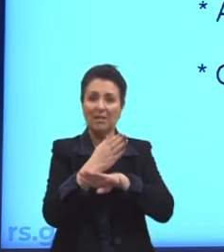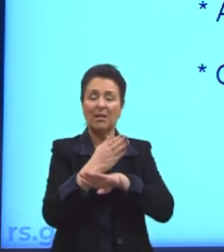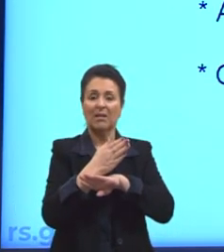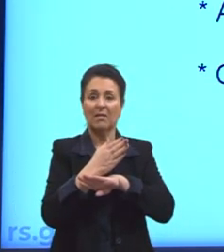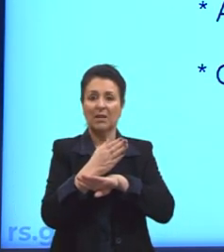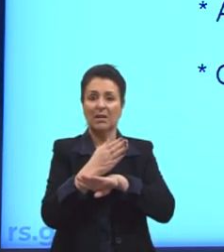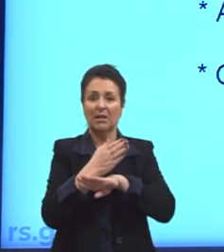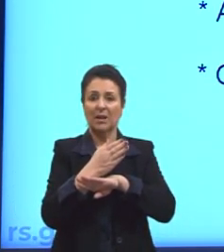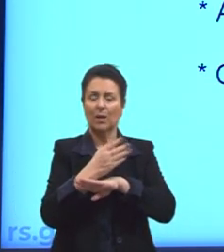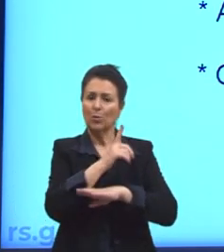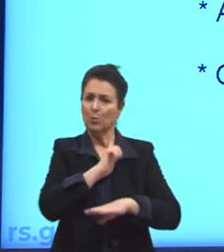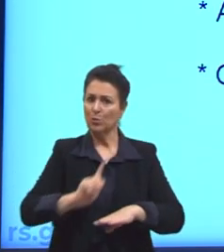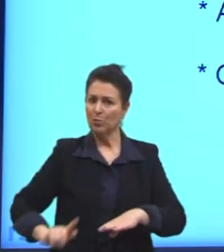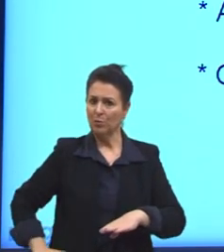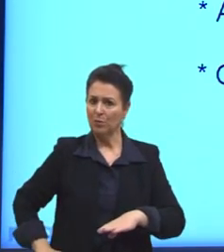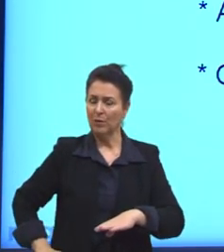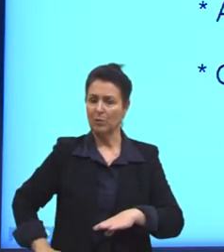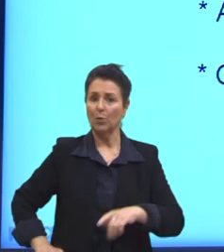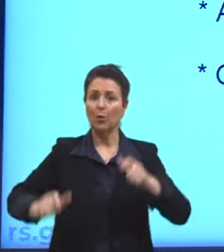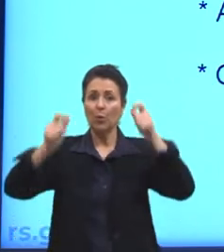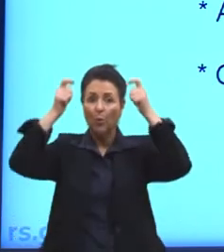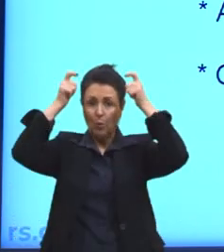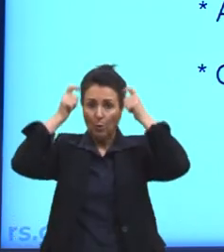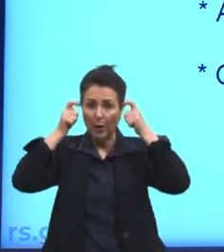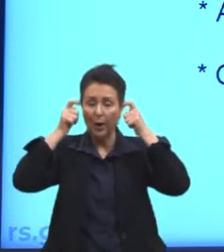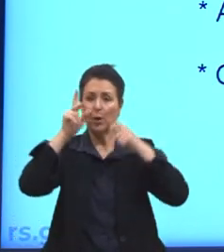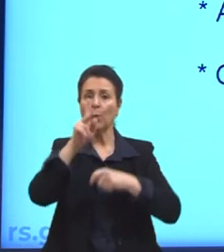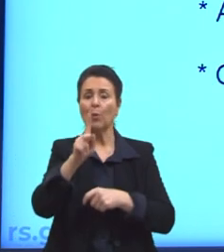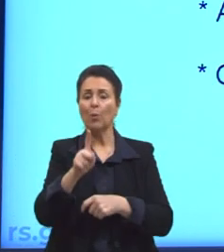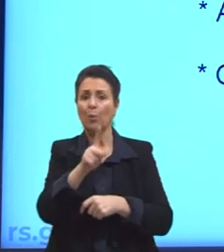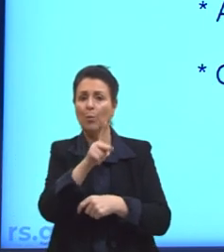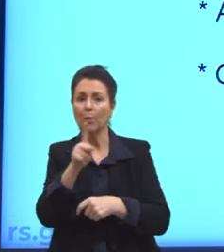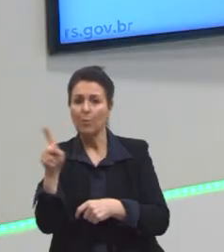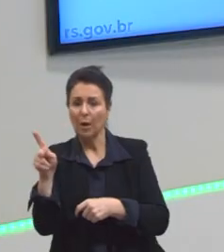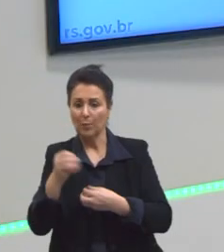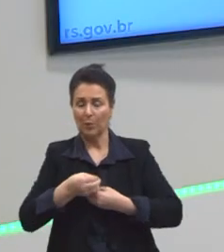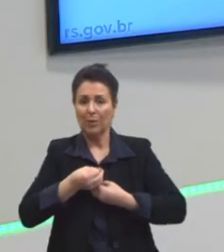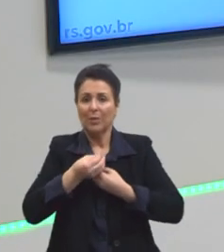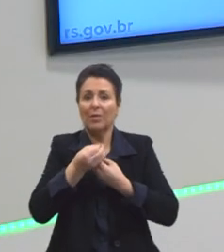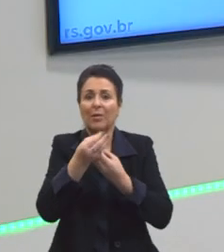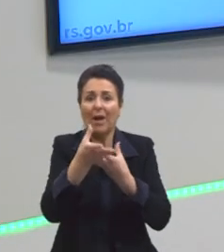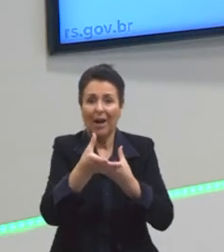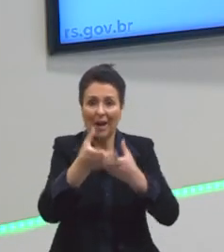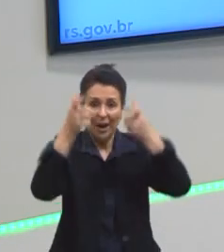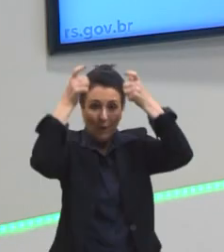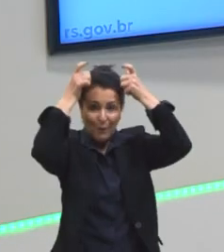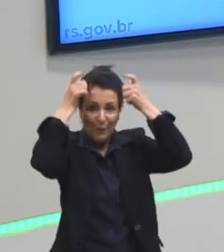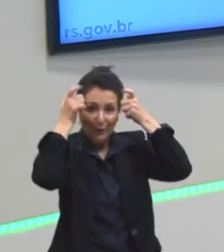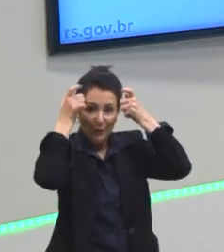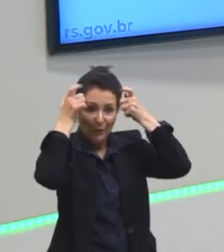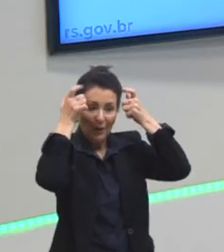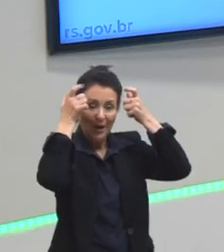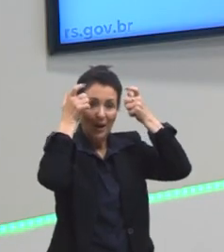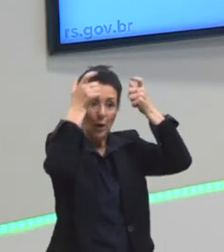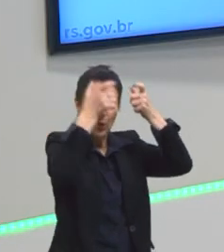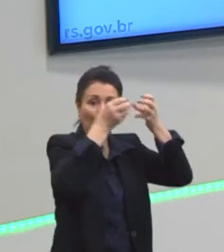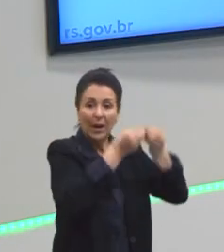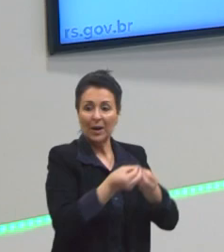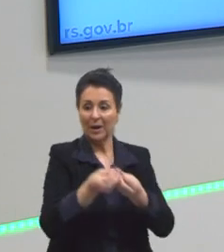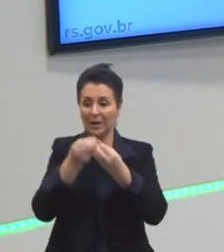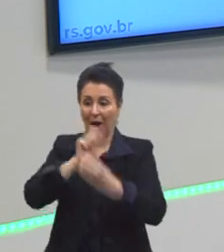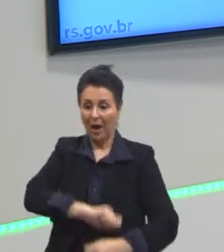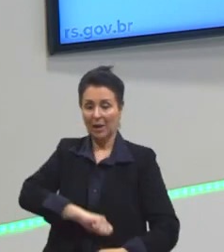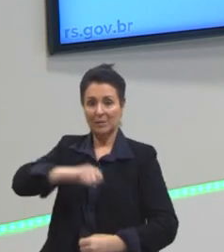né o o rei é o o Papa da coroa para o rei e o rei da espada para